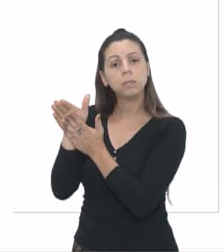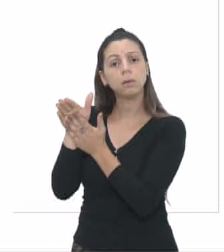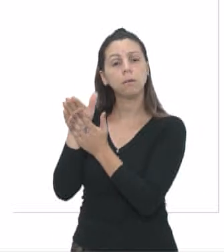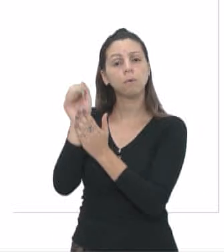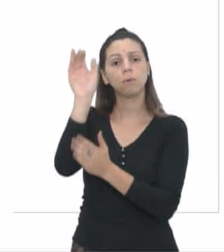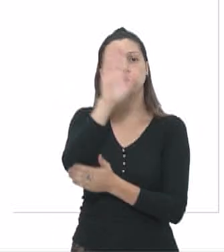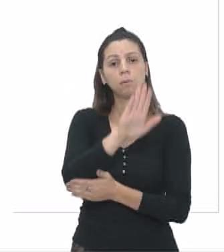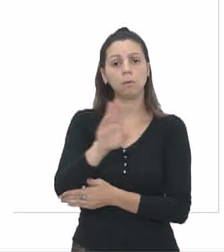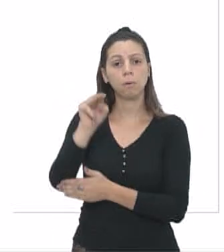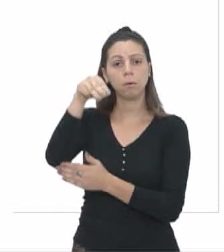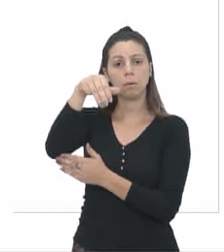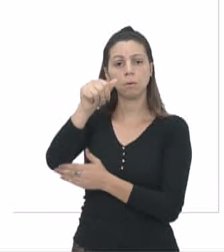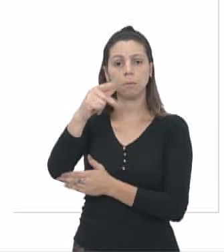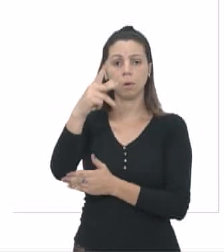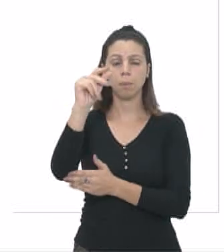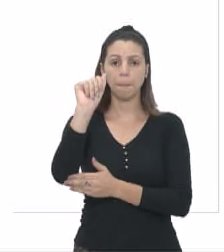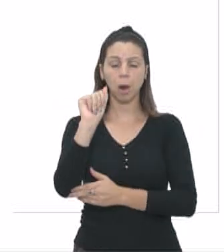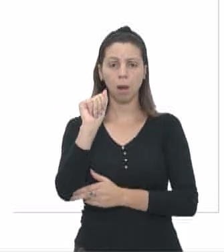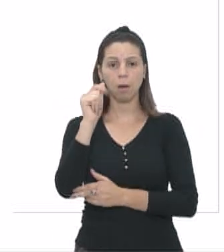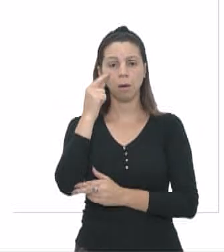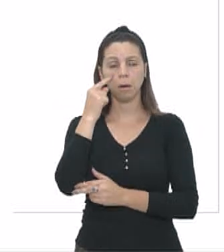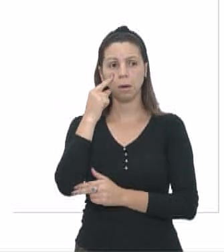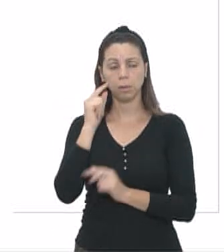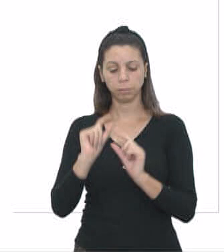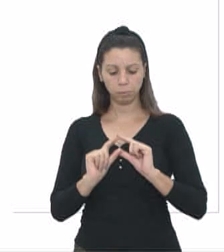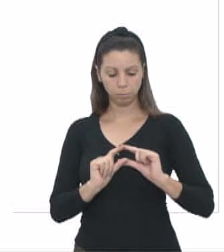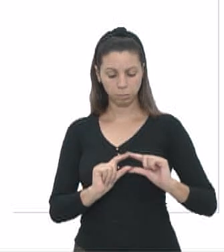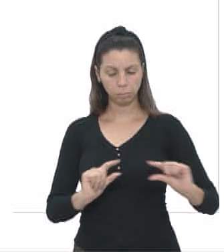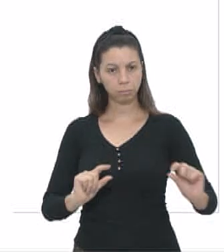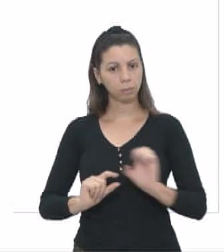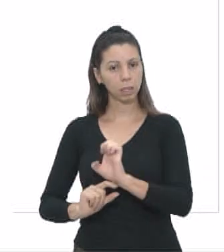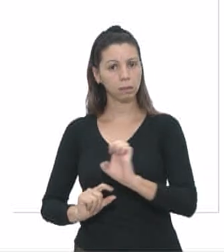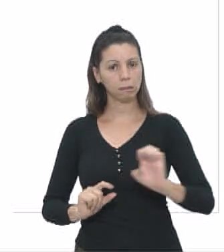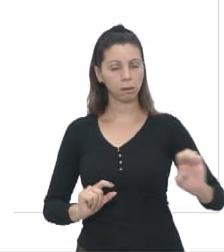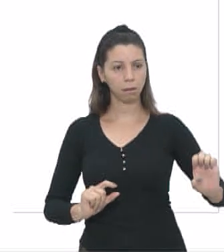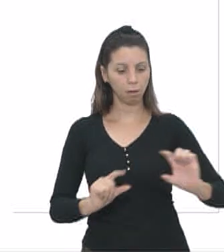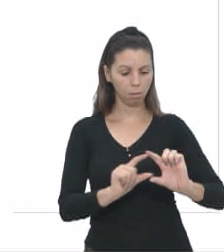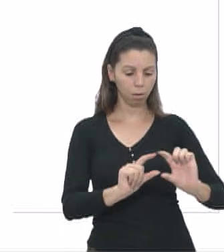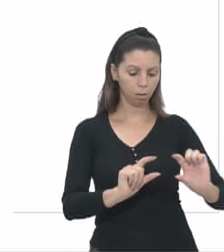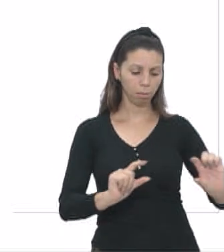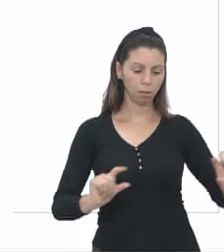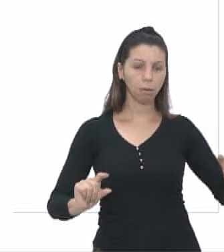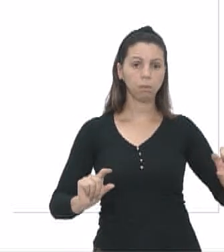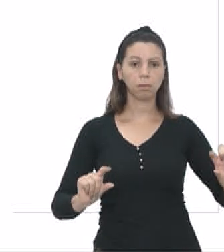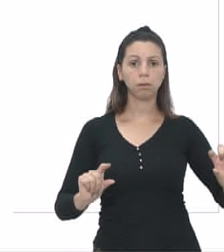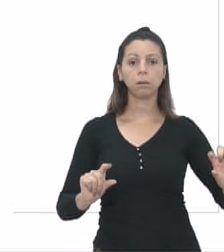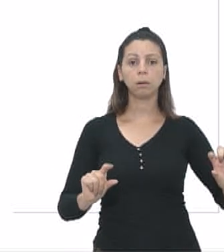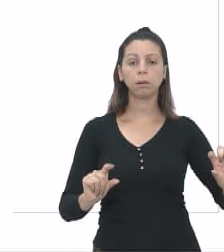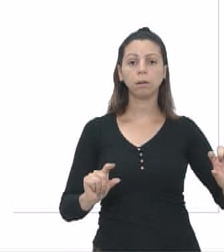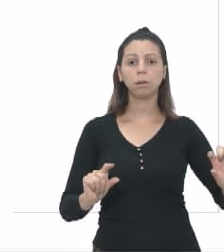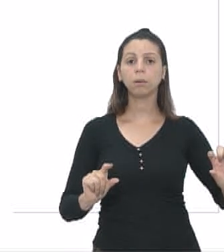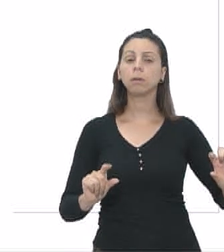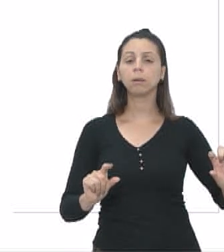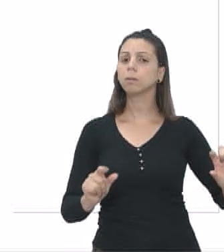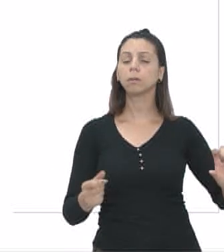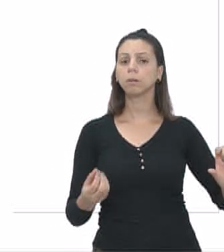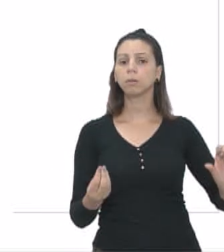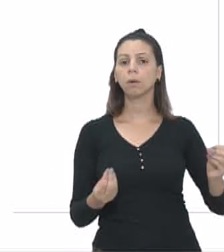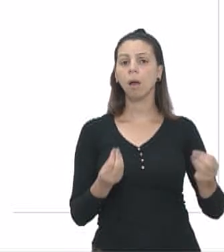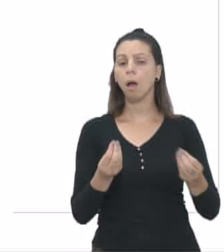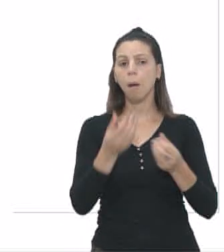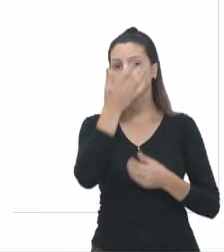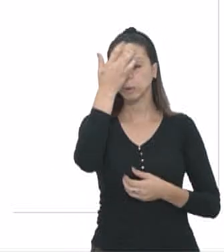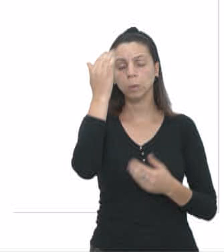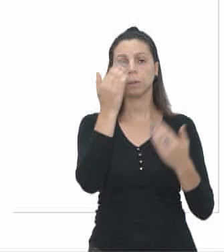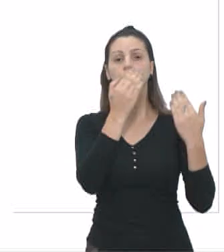aqui embaixo, ó. No canto inferior esquerdo existe um retângulo destacando ali, ó, qual é a fonte do mapa, quem foi